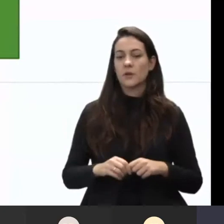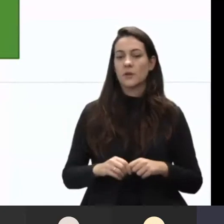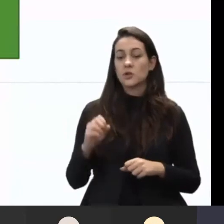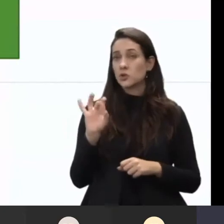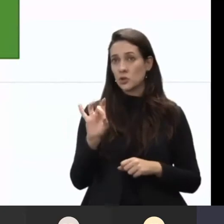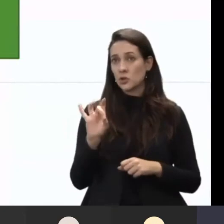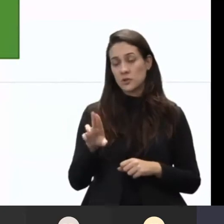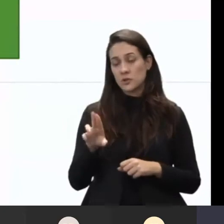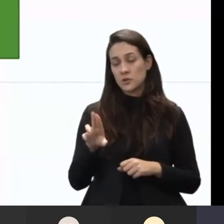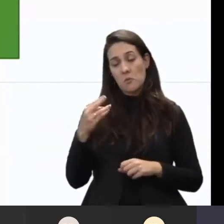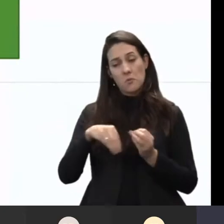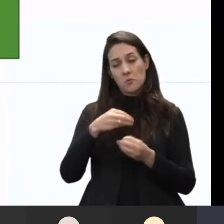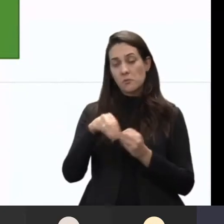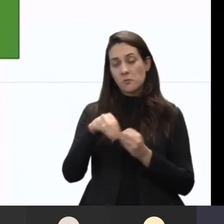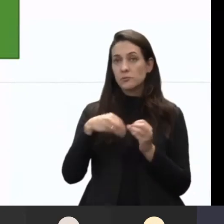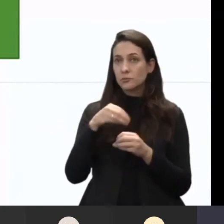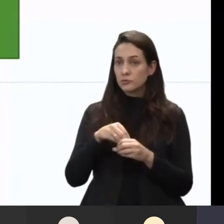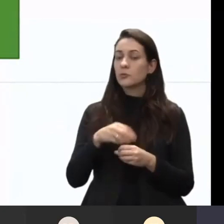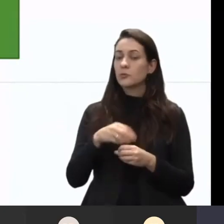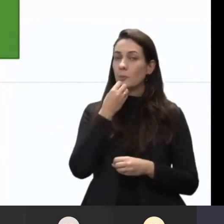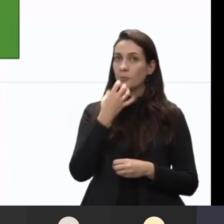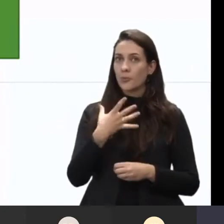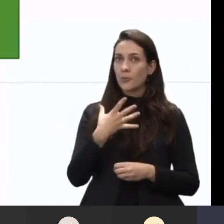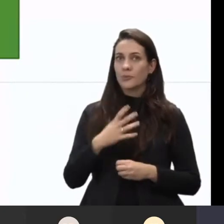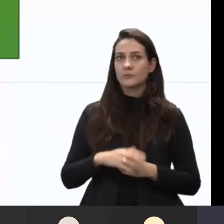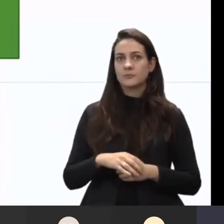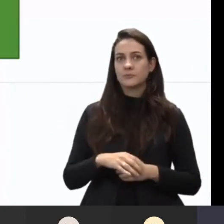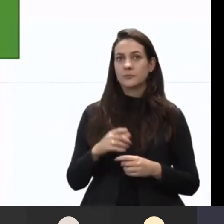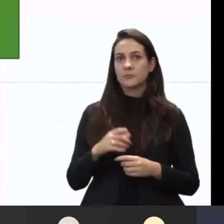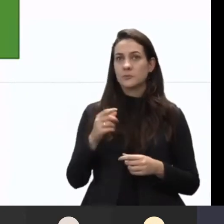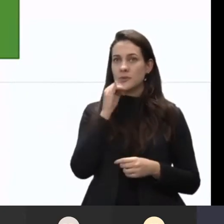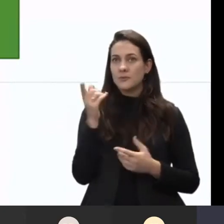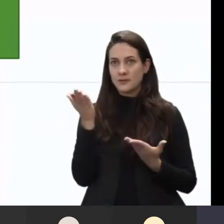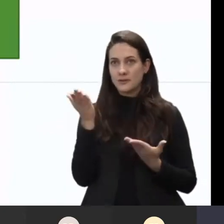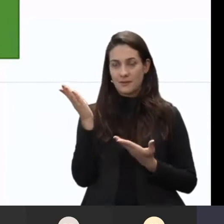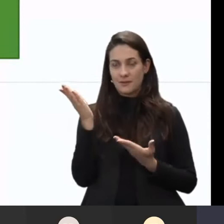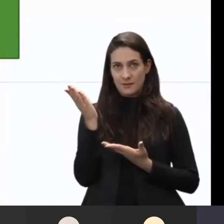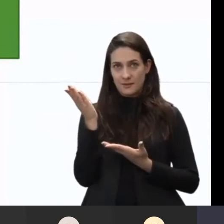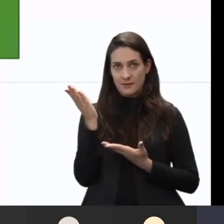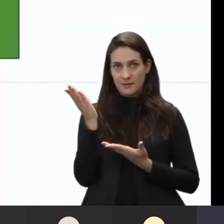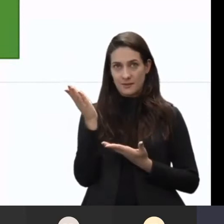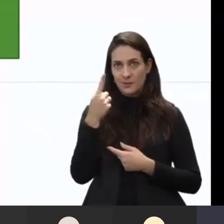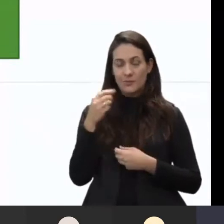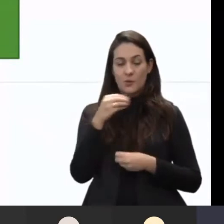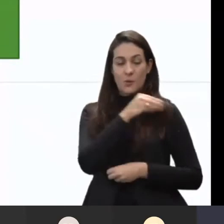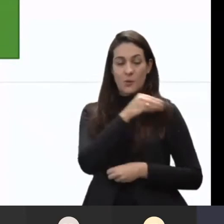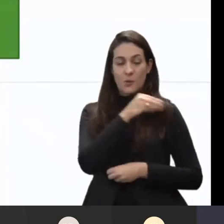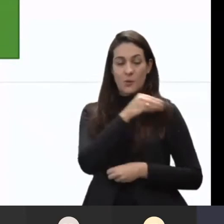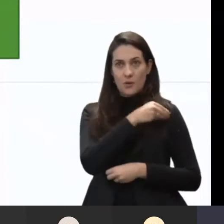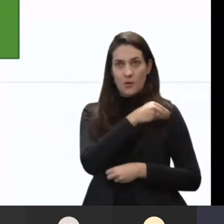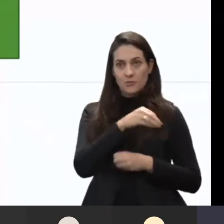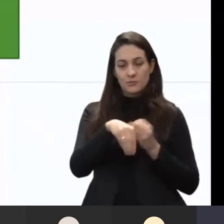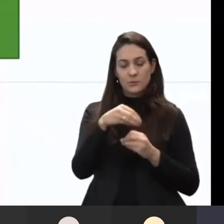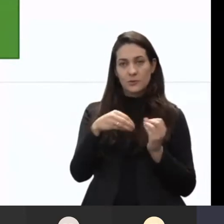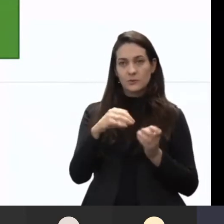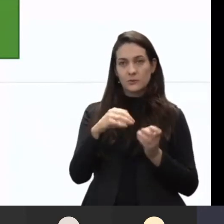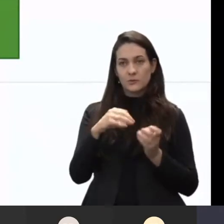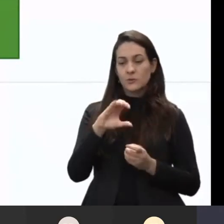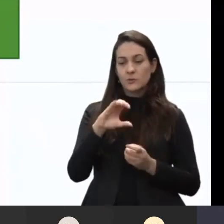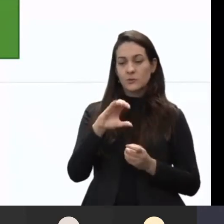por exemplo, aqui o álcool iodado. Nós temos o iodo combinado com um composto orgânico, que é o álcool.